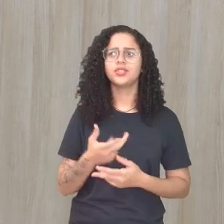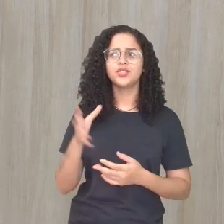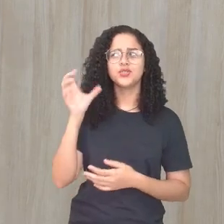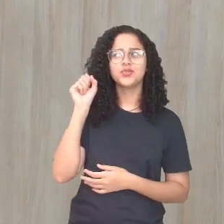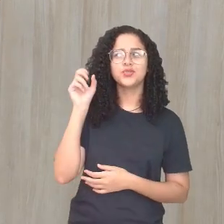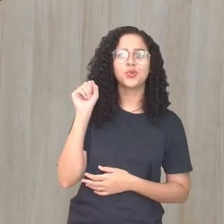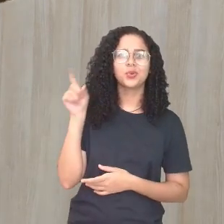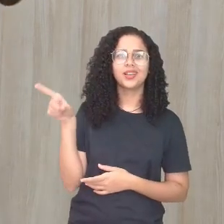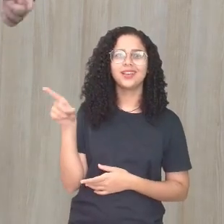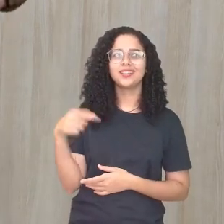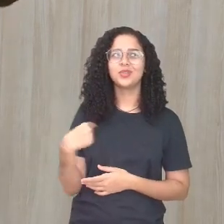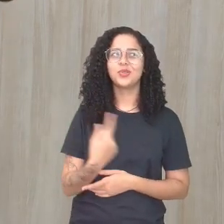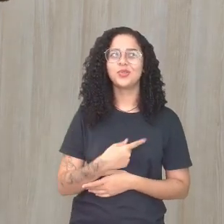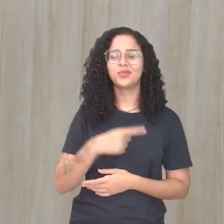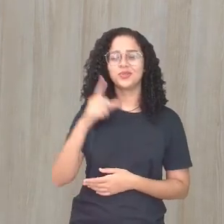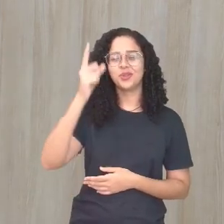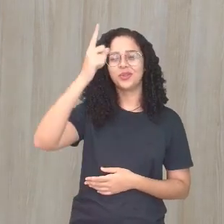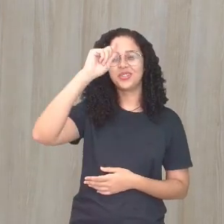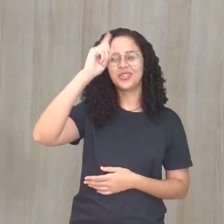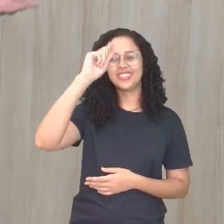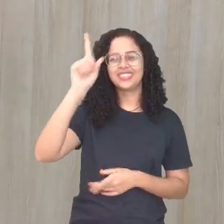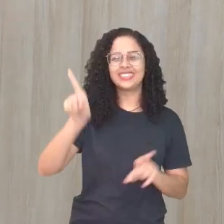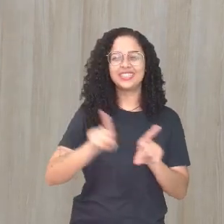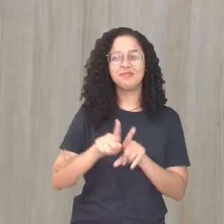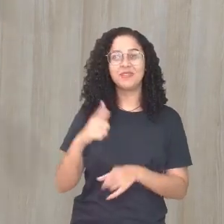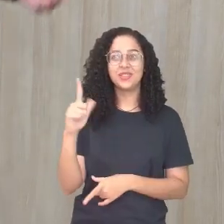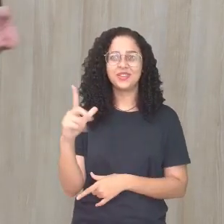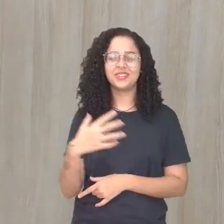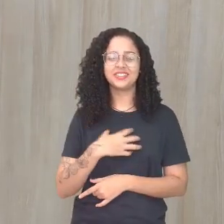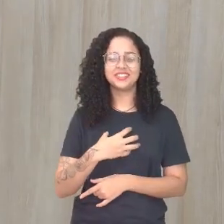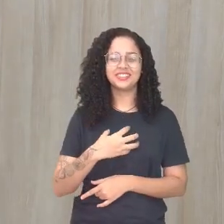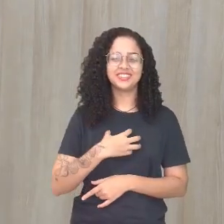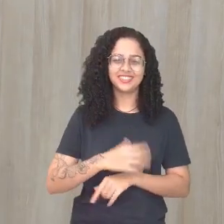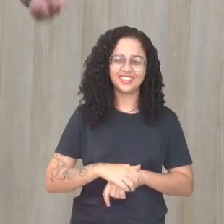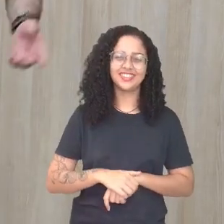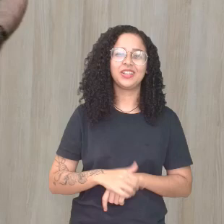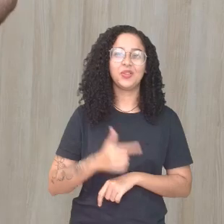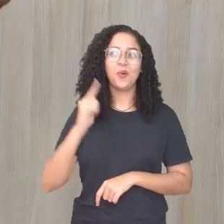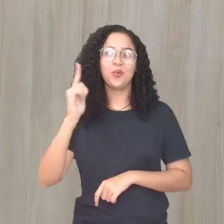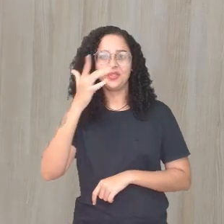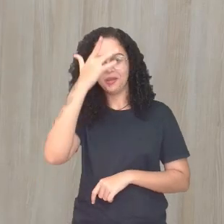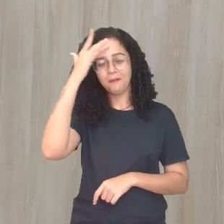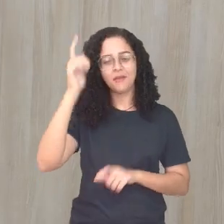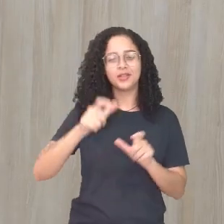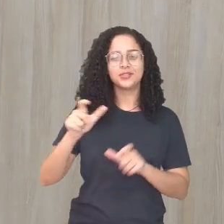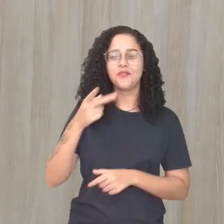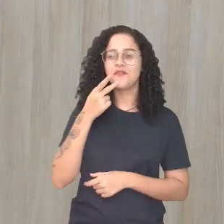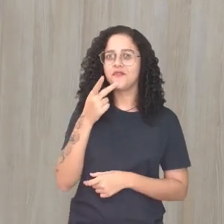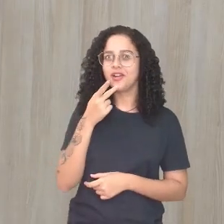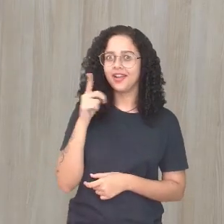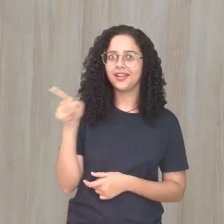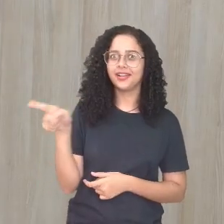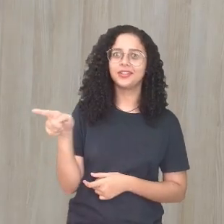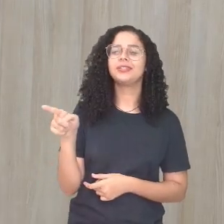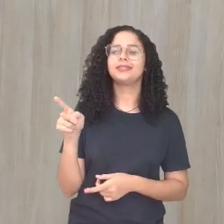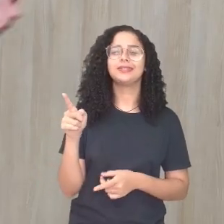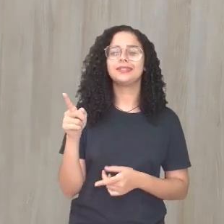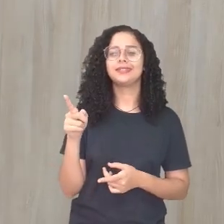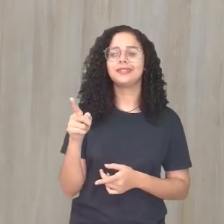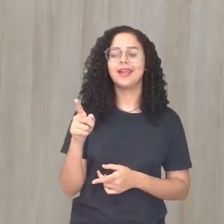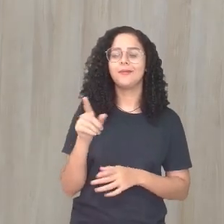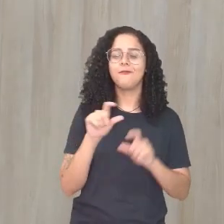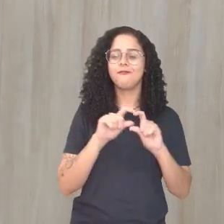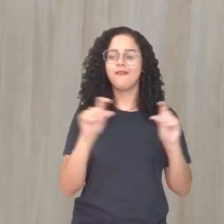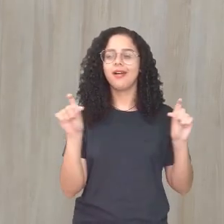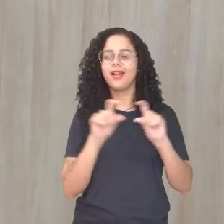isso, né, no nosso cotidiano também de uma outra forma, né, com outras pessoas trazendo esses lemas,